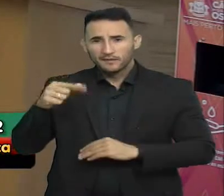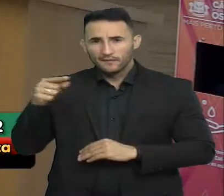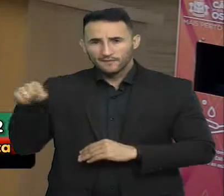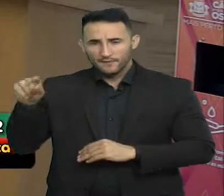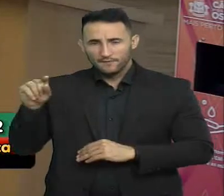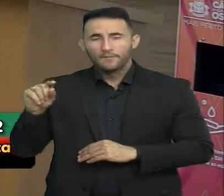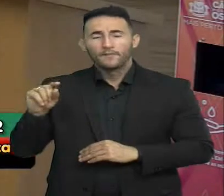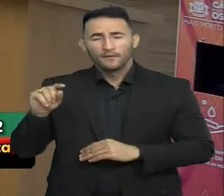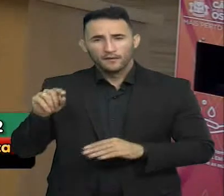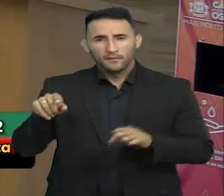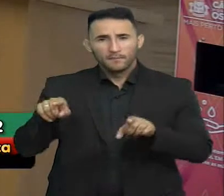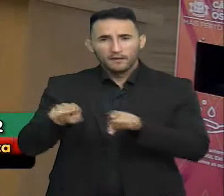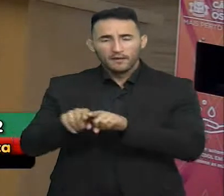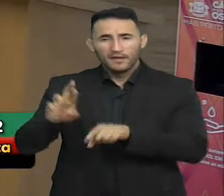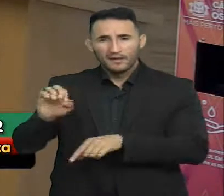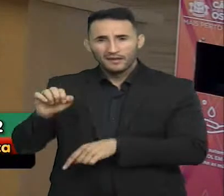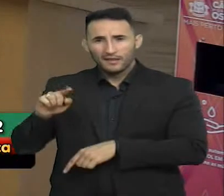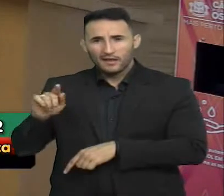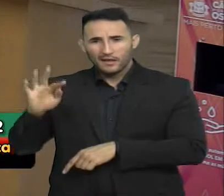o Palácio de Iansã.